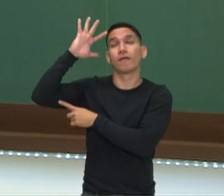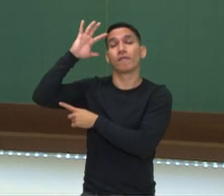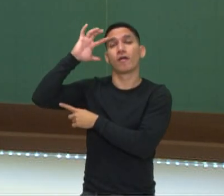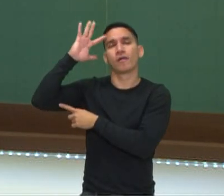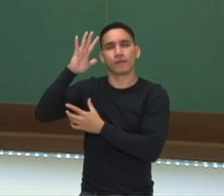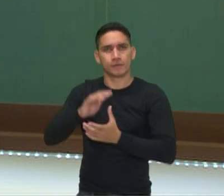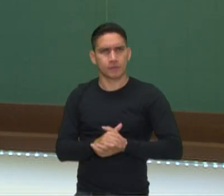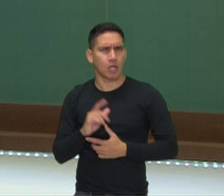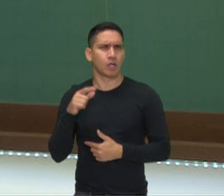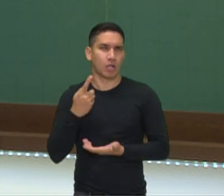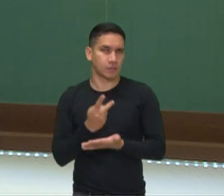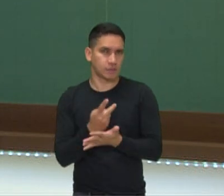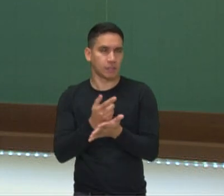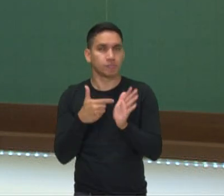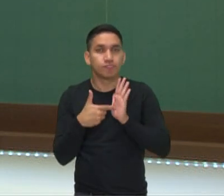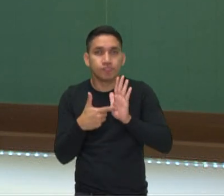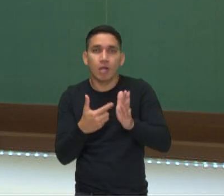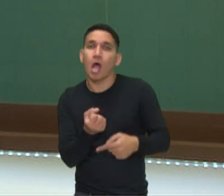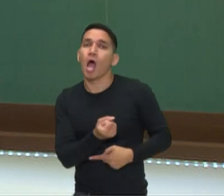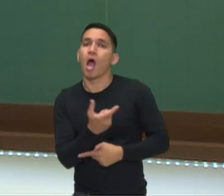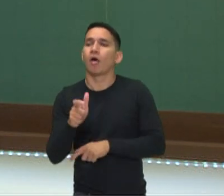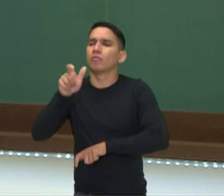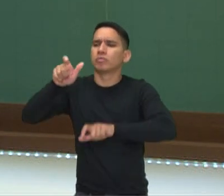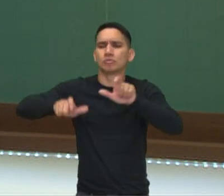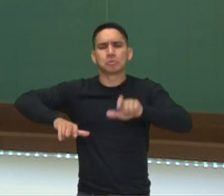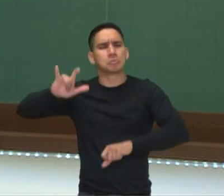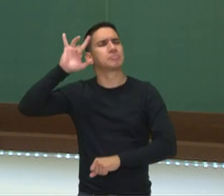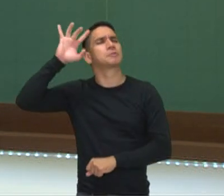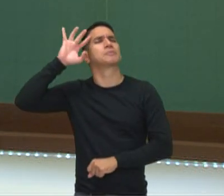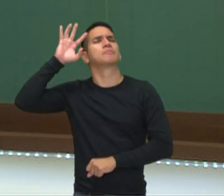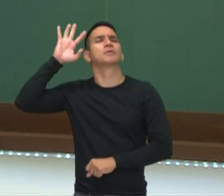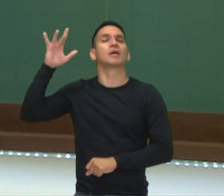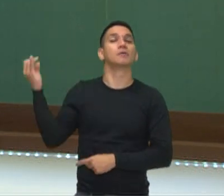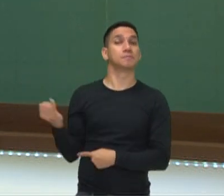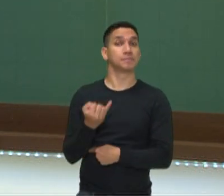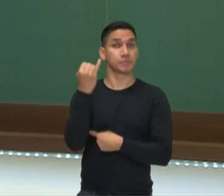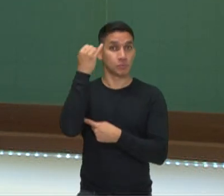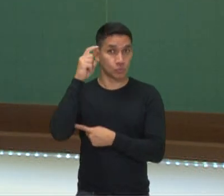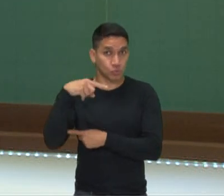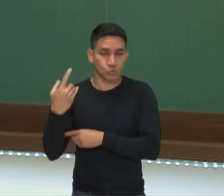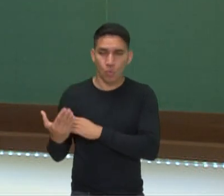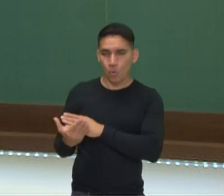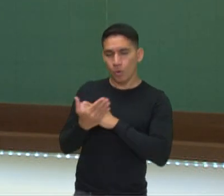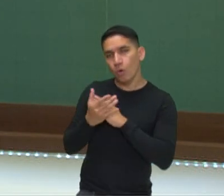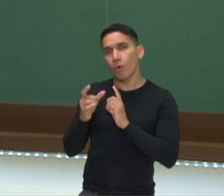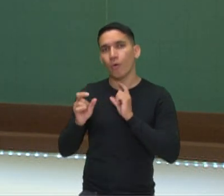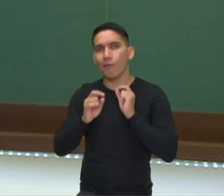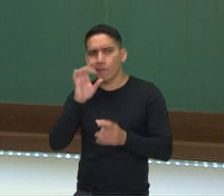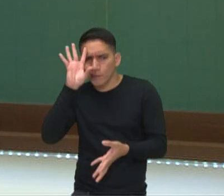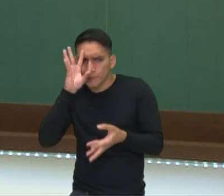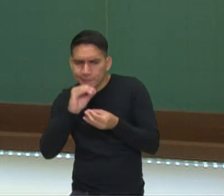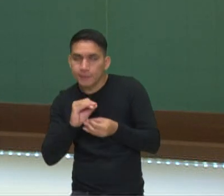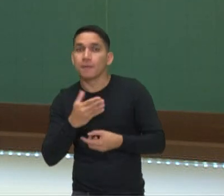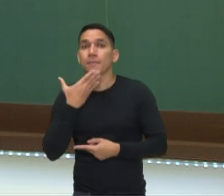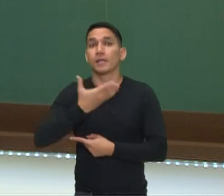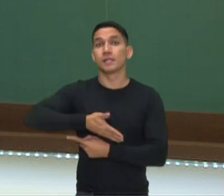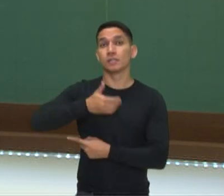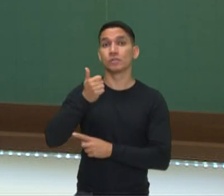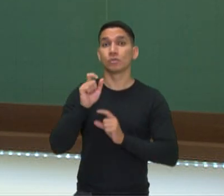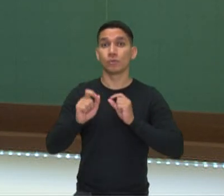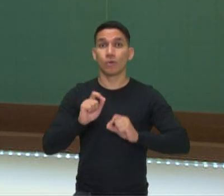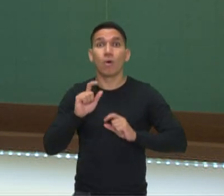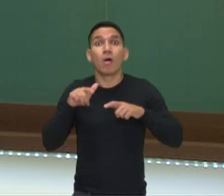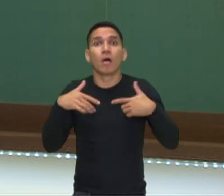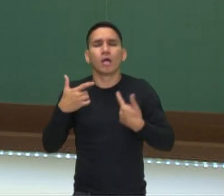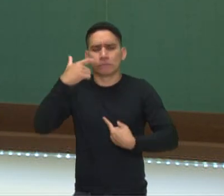filosofia, né? A gente sempre traz aqui alguns filósofos, pensadores importantes que nos ajudam a entender melhor